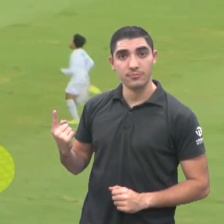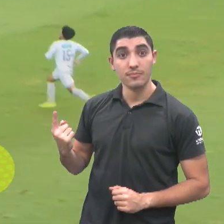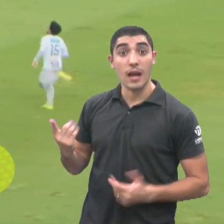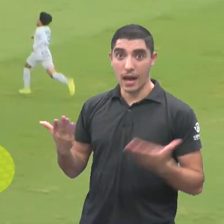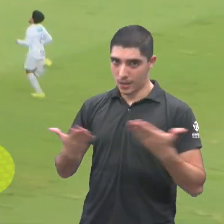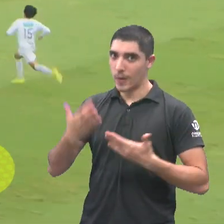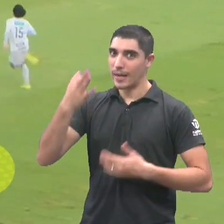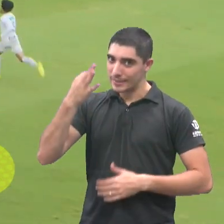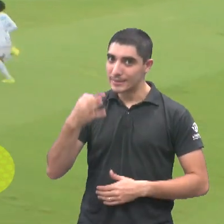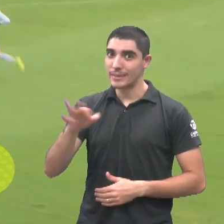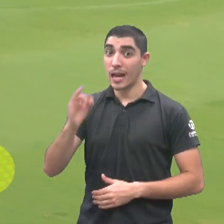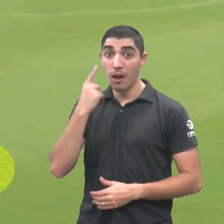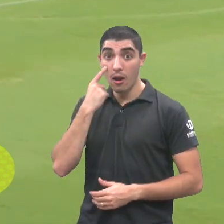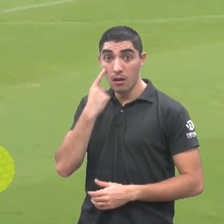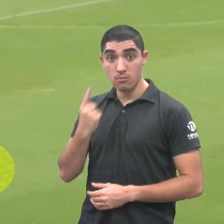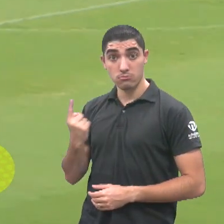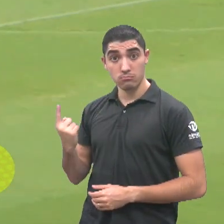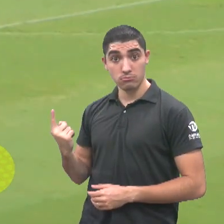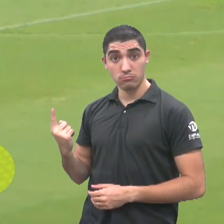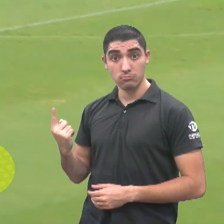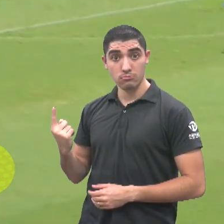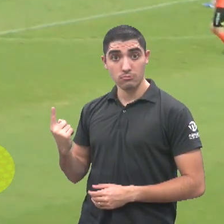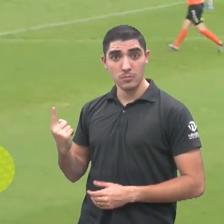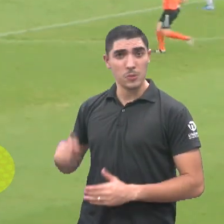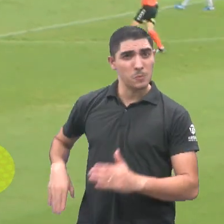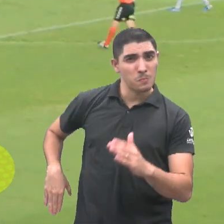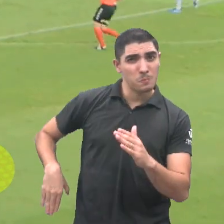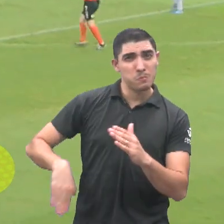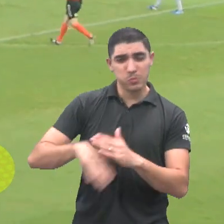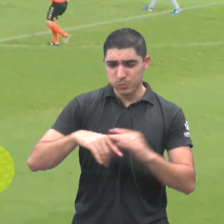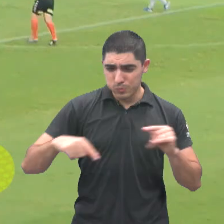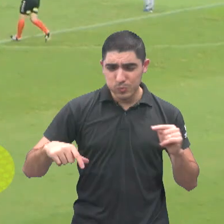certo. Fabrício levou muito perigo.